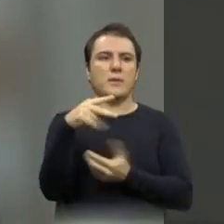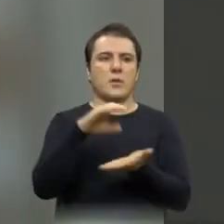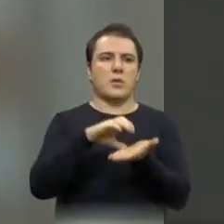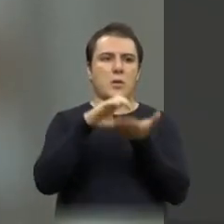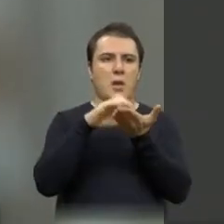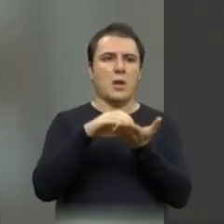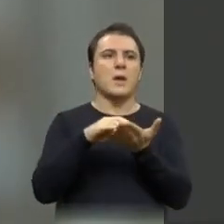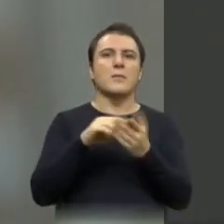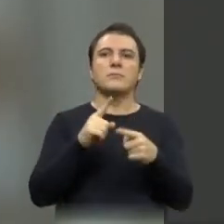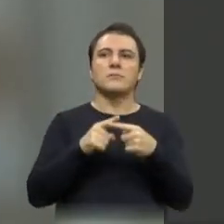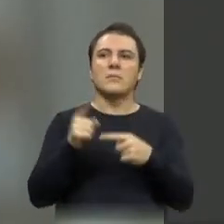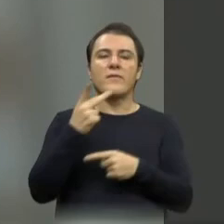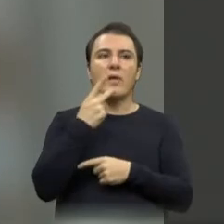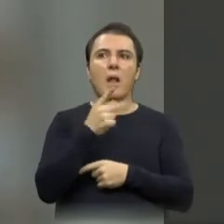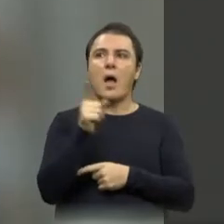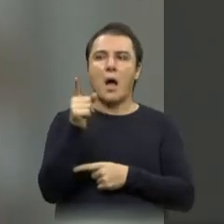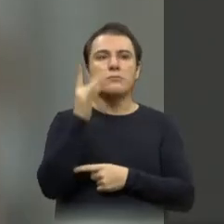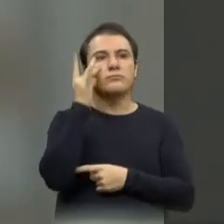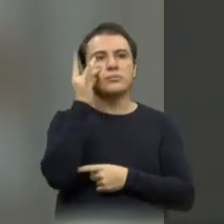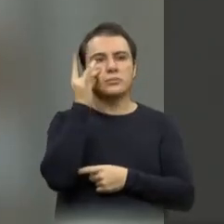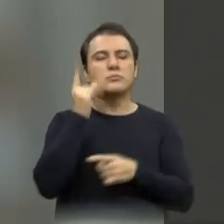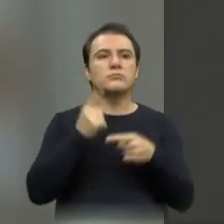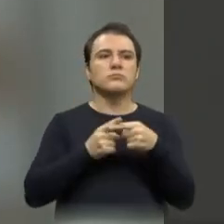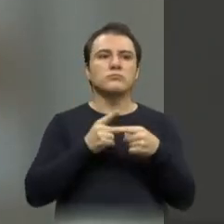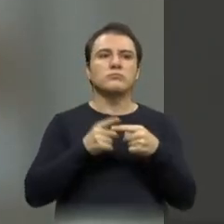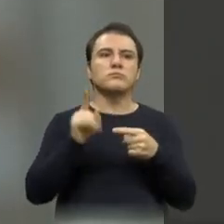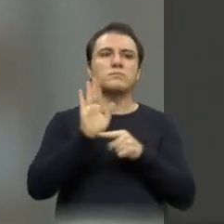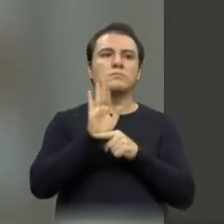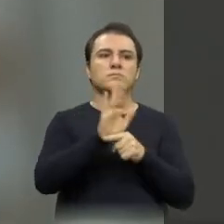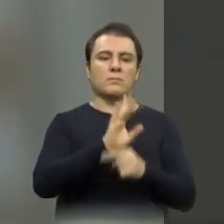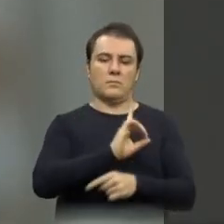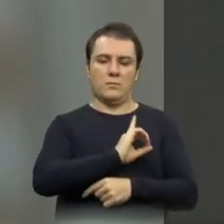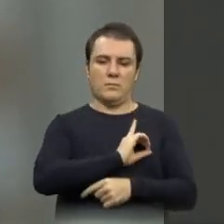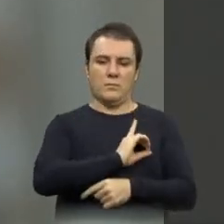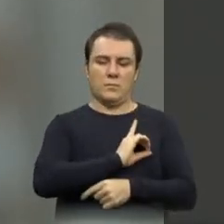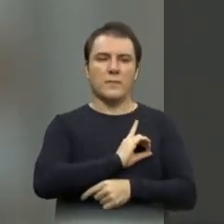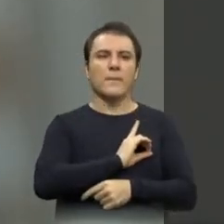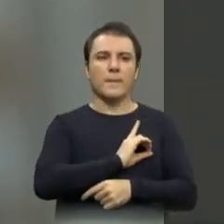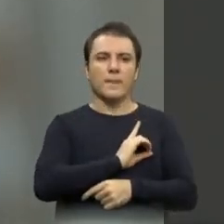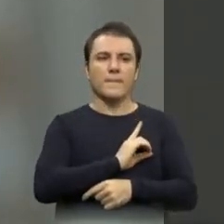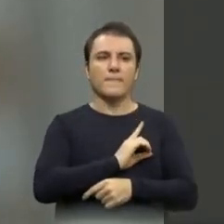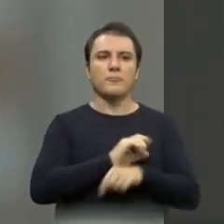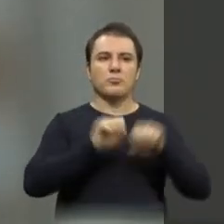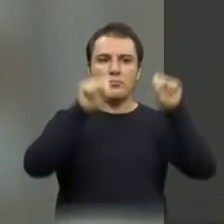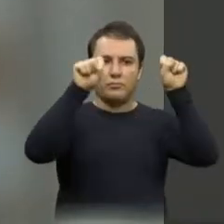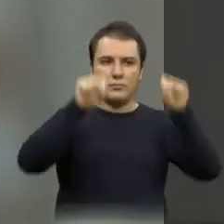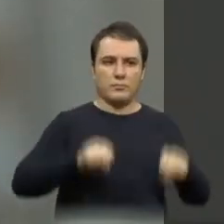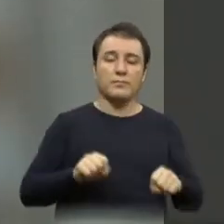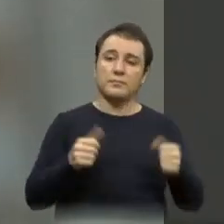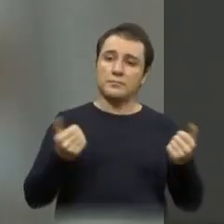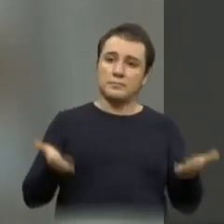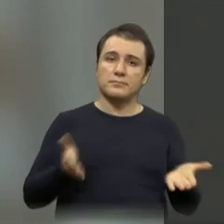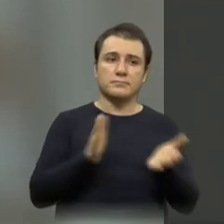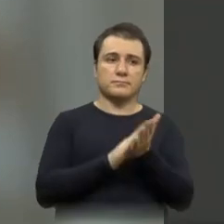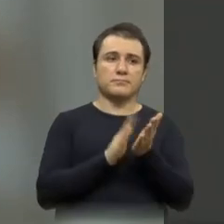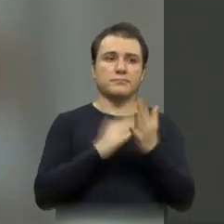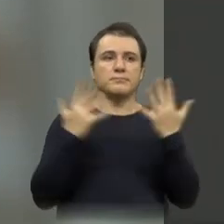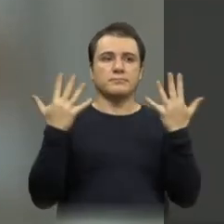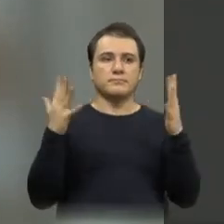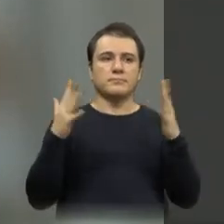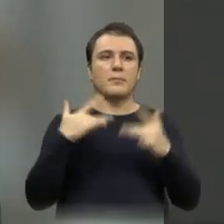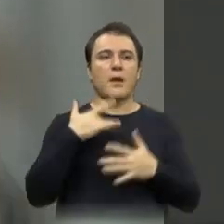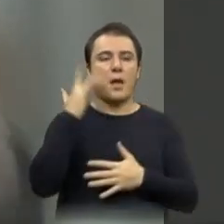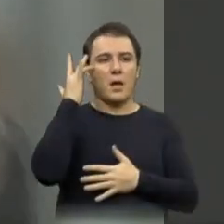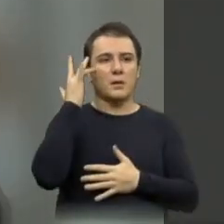foi lá pessoalmente no dia também para ajudar o delegado Piccolo a dar esse flagrante. Então, parabéns, eu acho